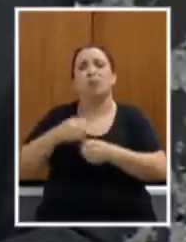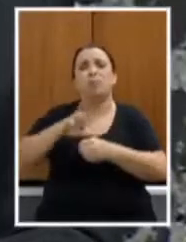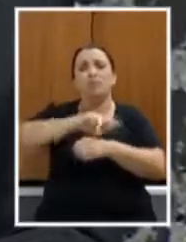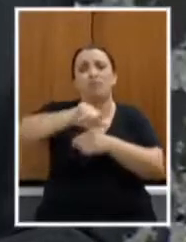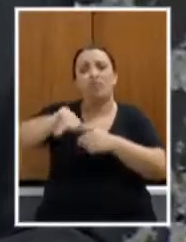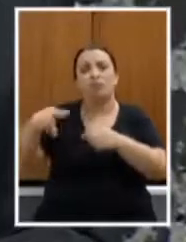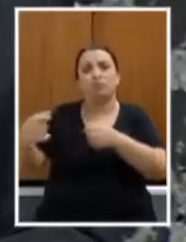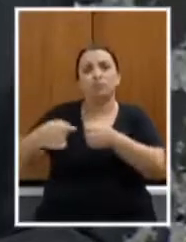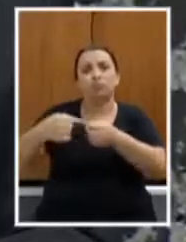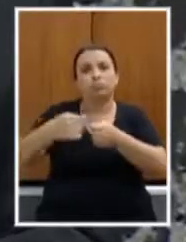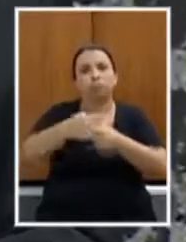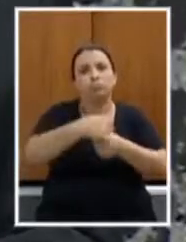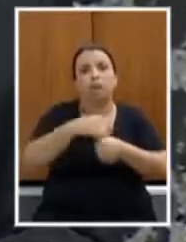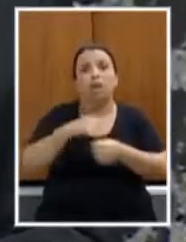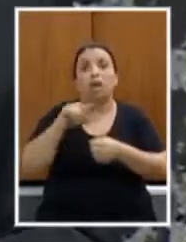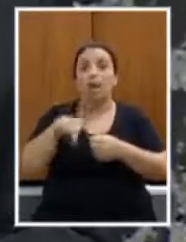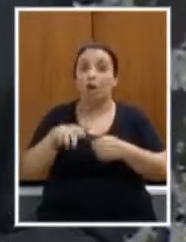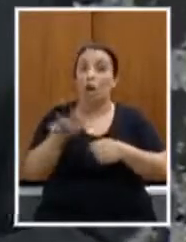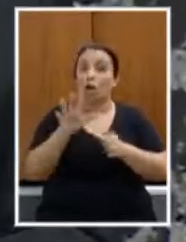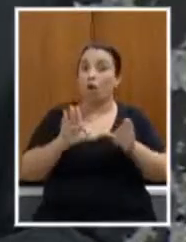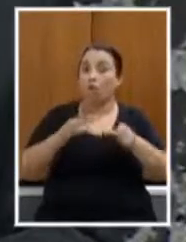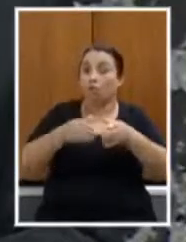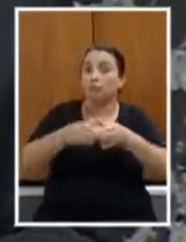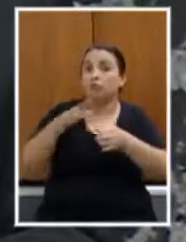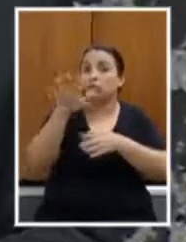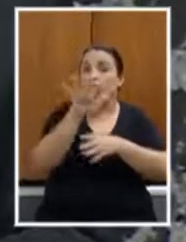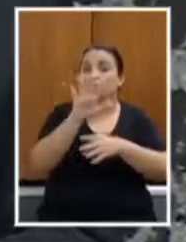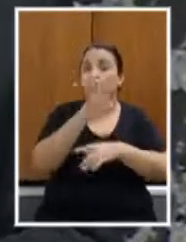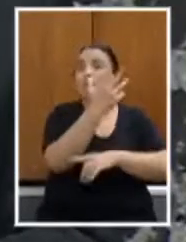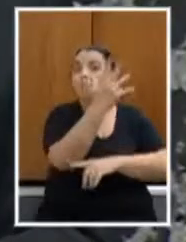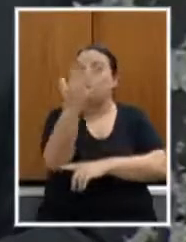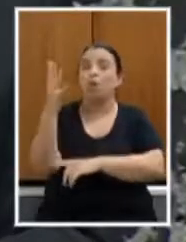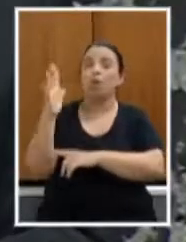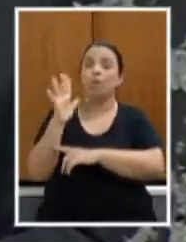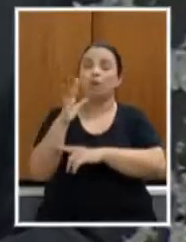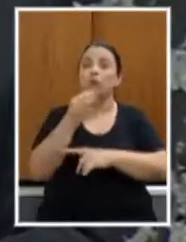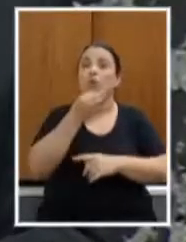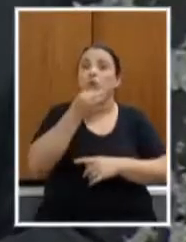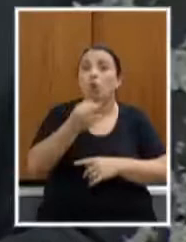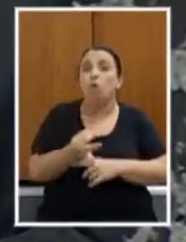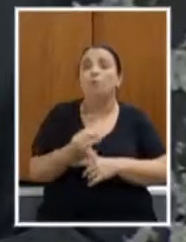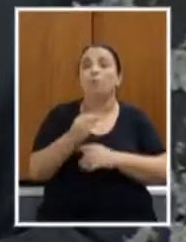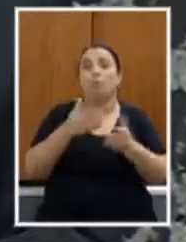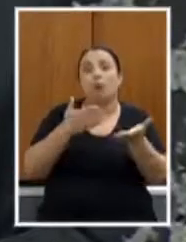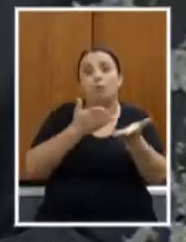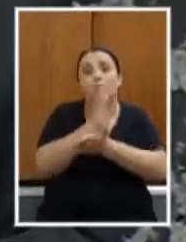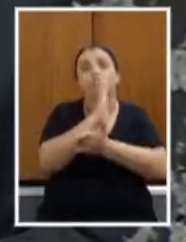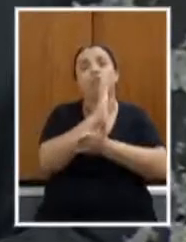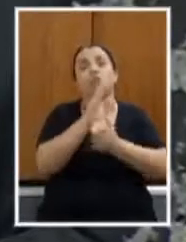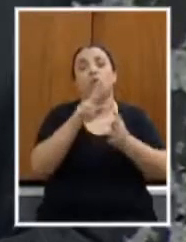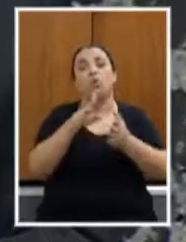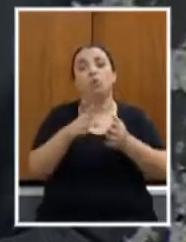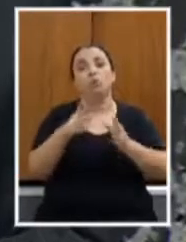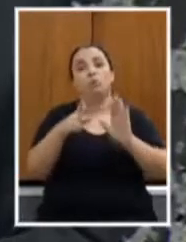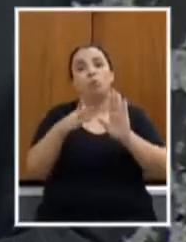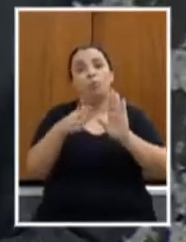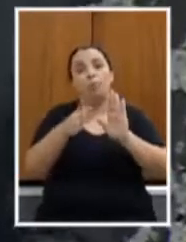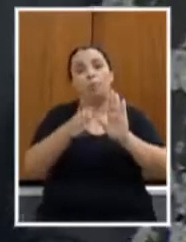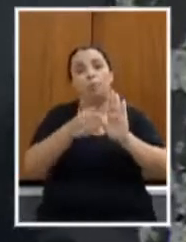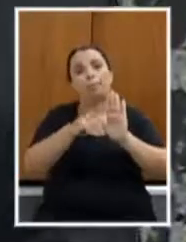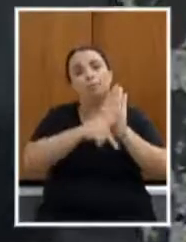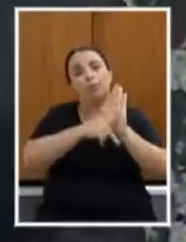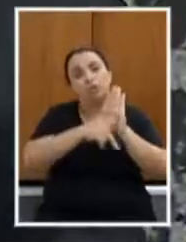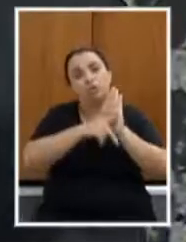Pouso Alto. A Comissão de Meio Ambiente opina pela aprovação do projeto com a emenda número 1, que apresenta ao vencido em primeiro